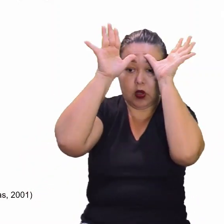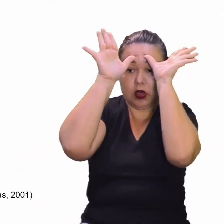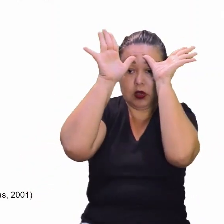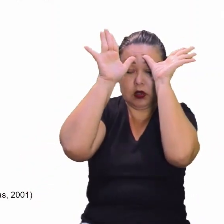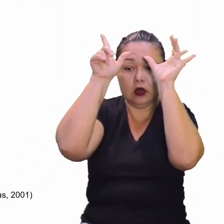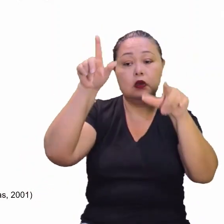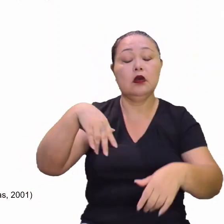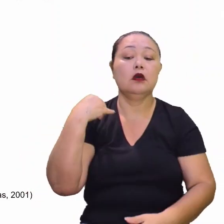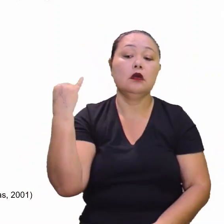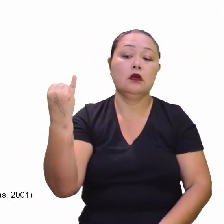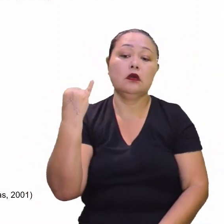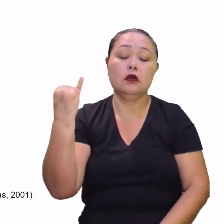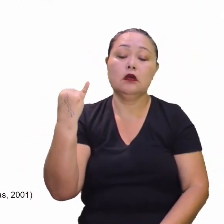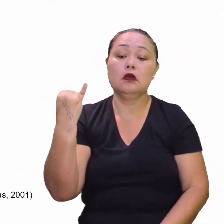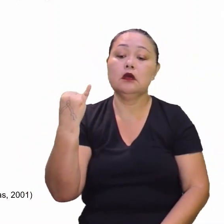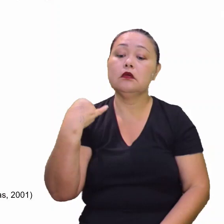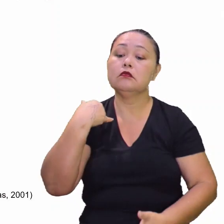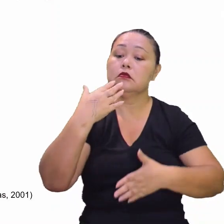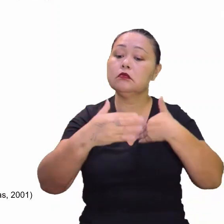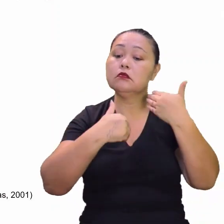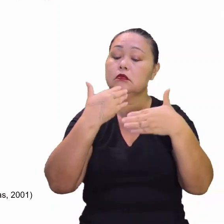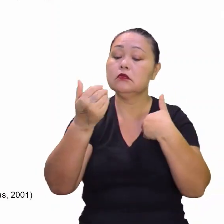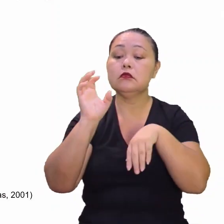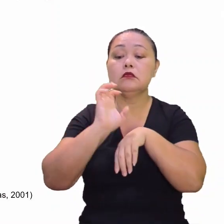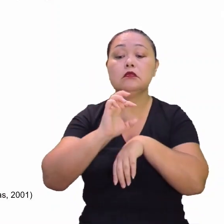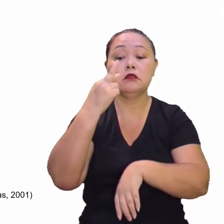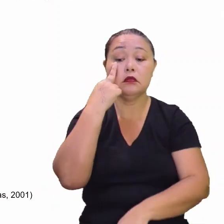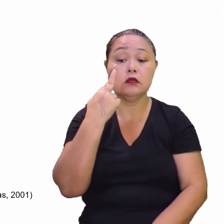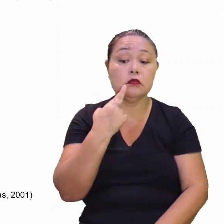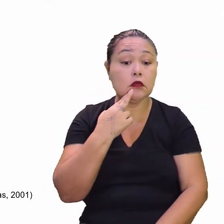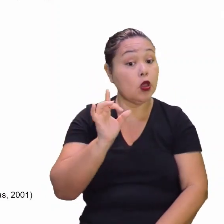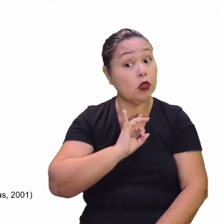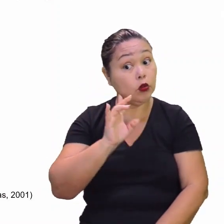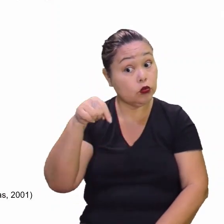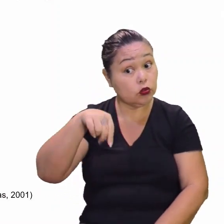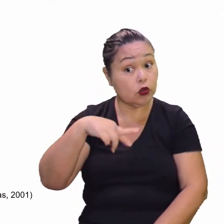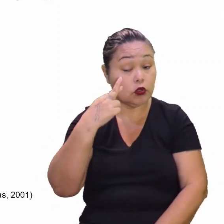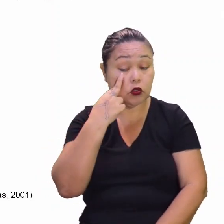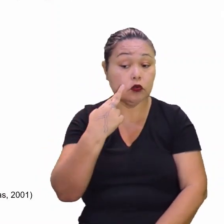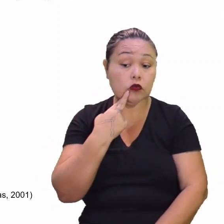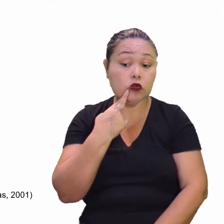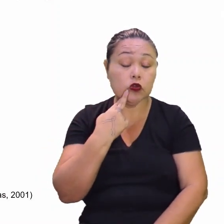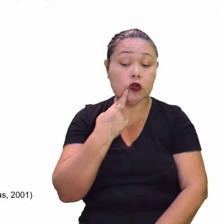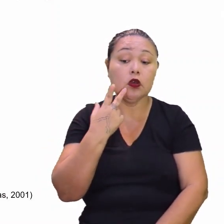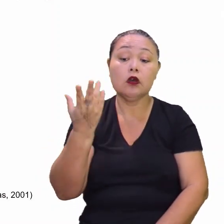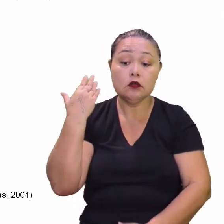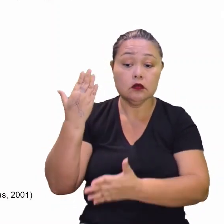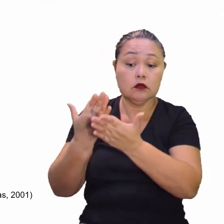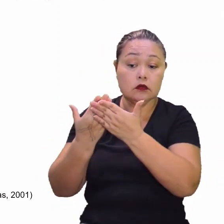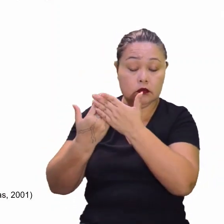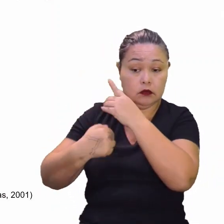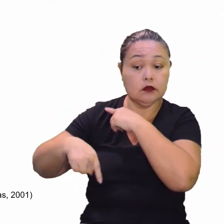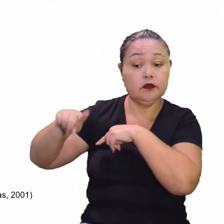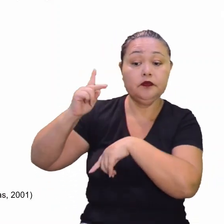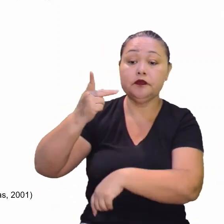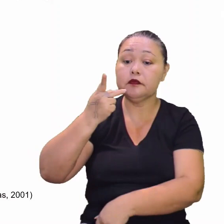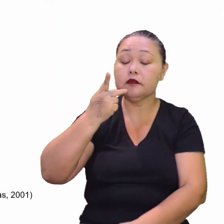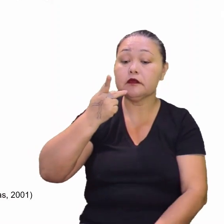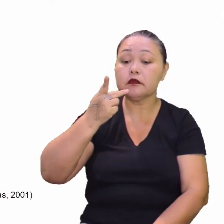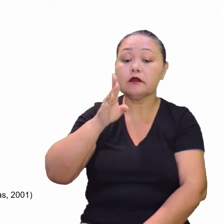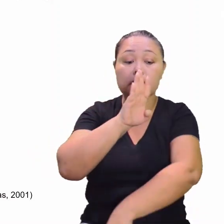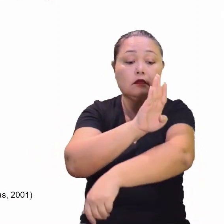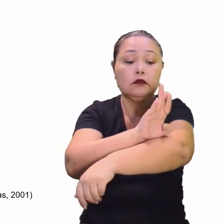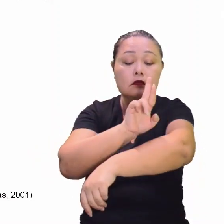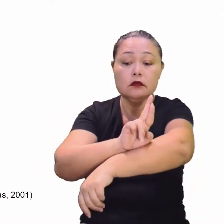aí. Então, ela é muito importante para o desenvolvimento de Rondônia, e não só de Rondônia. E nas aulas passadas falamos já que